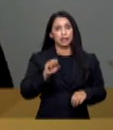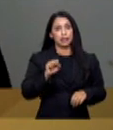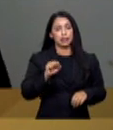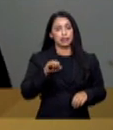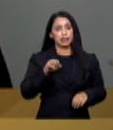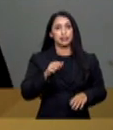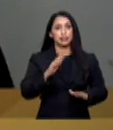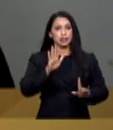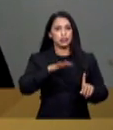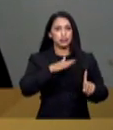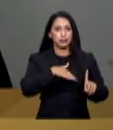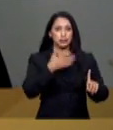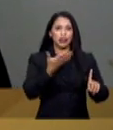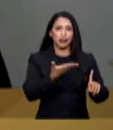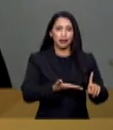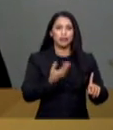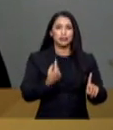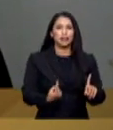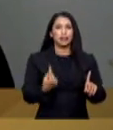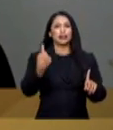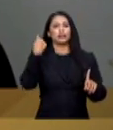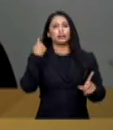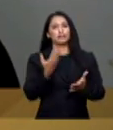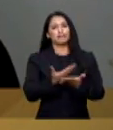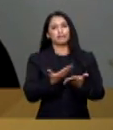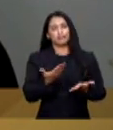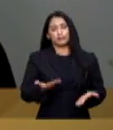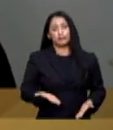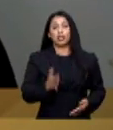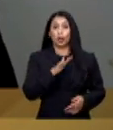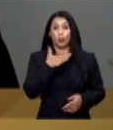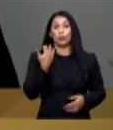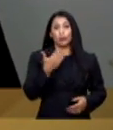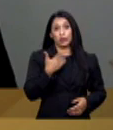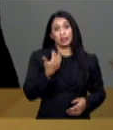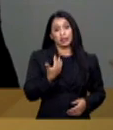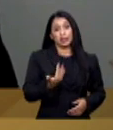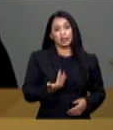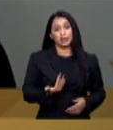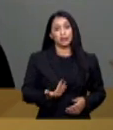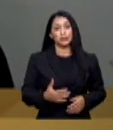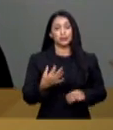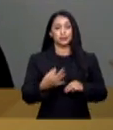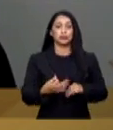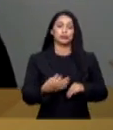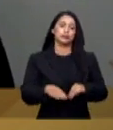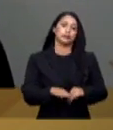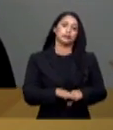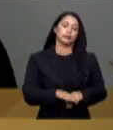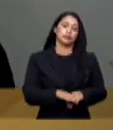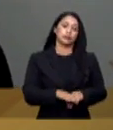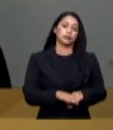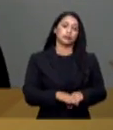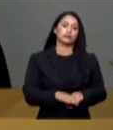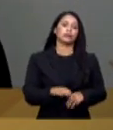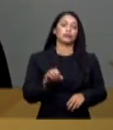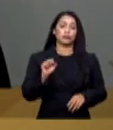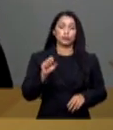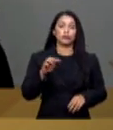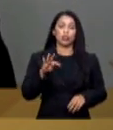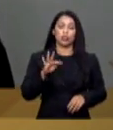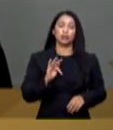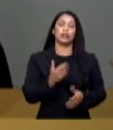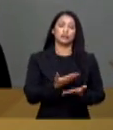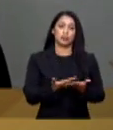na sequência daquela terrível perda para todos nós, brasileiros e da área do direito e do Supremo,